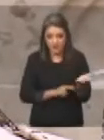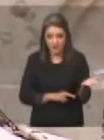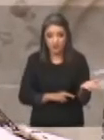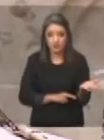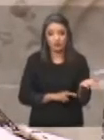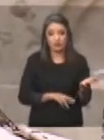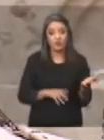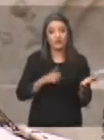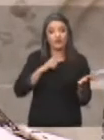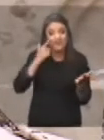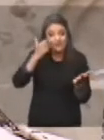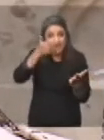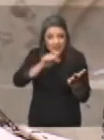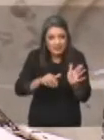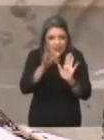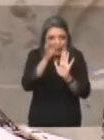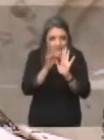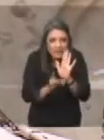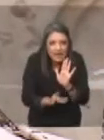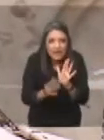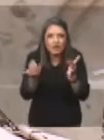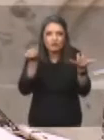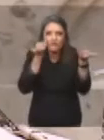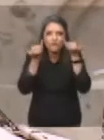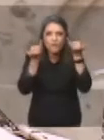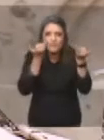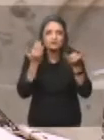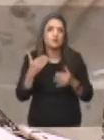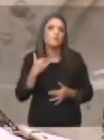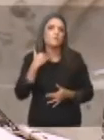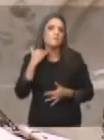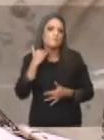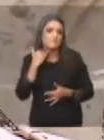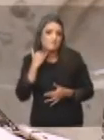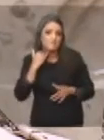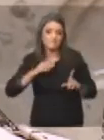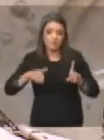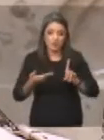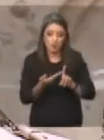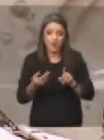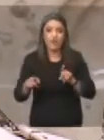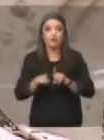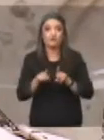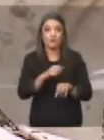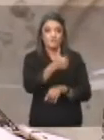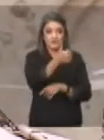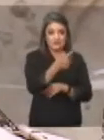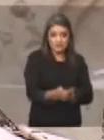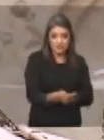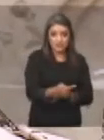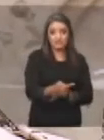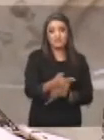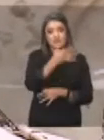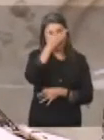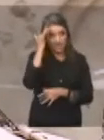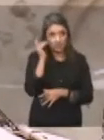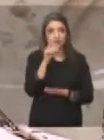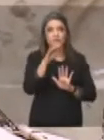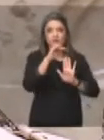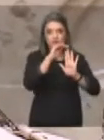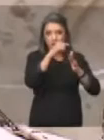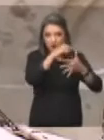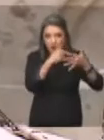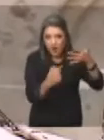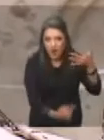que analisaram os dados da quebra de sigilo bancário do réu e de todos os 17 assessores, que eu não li os